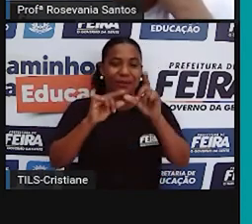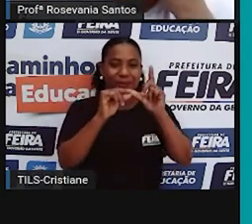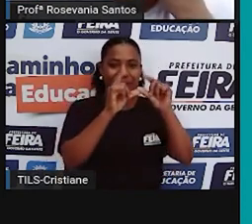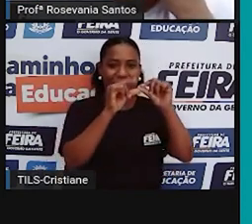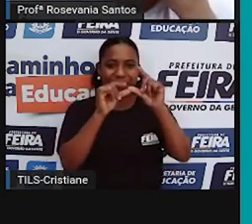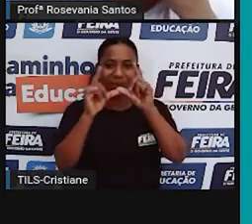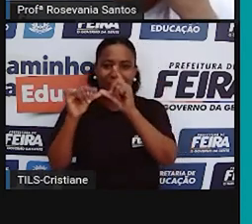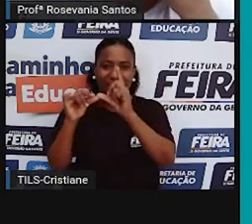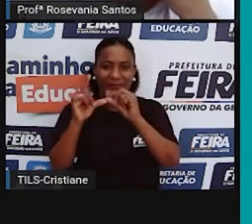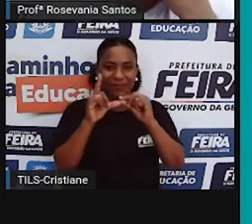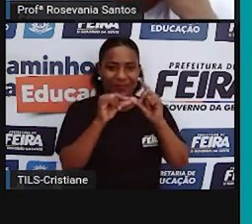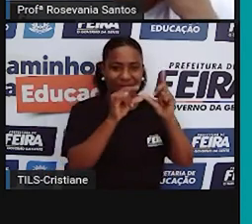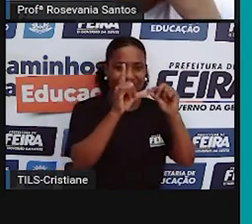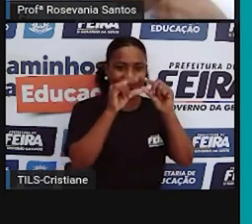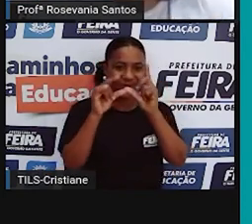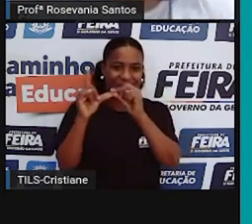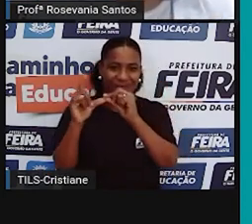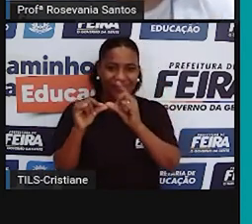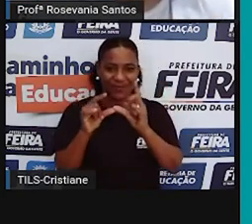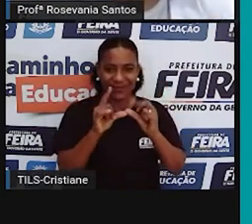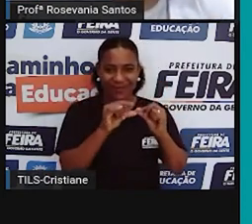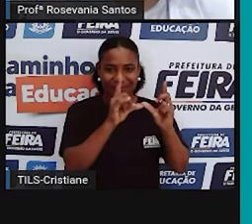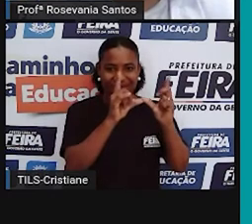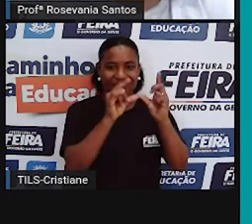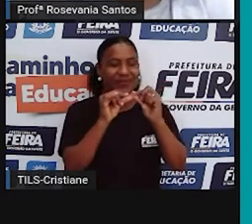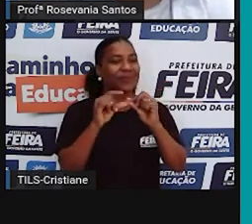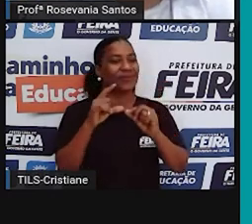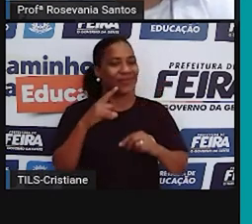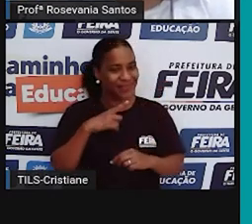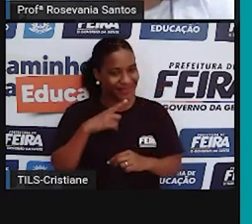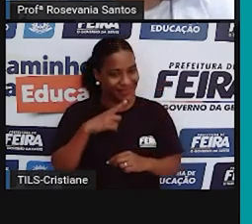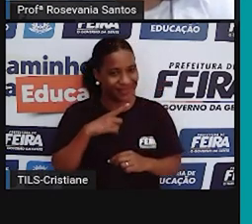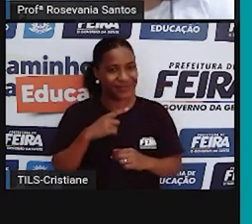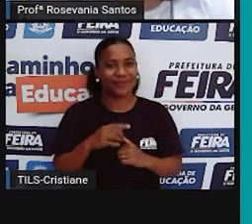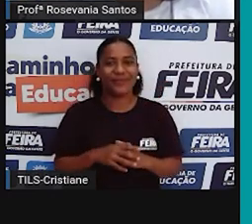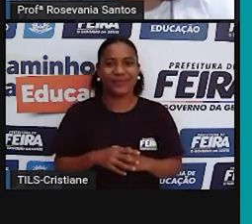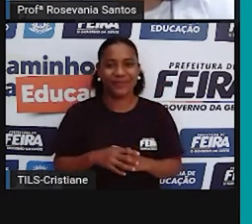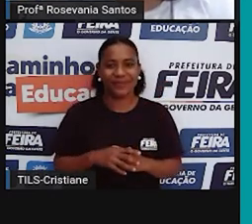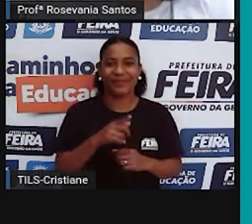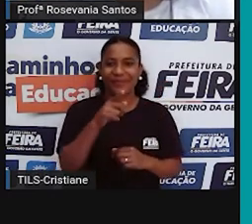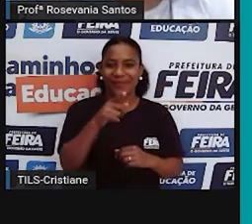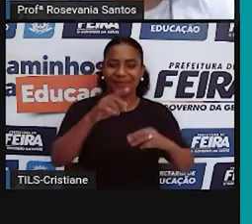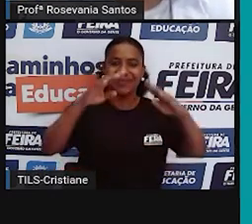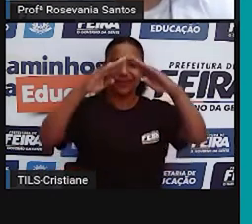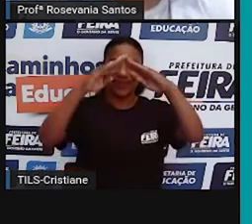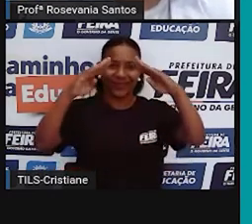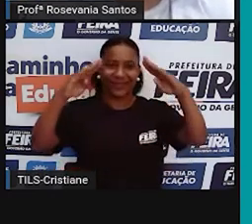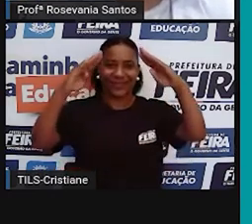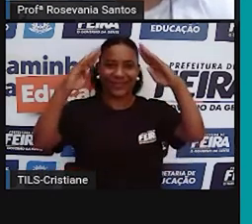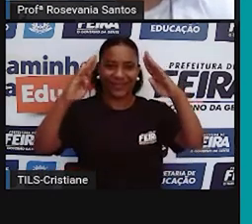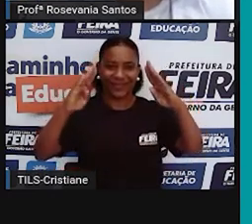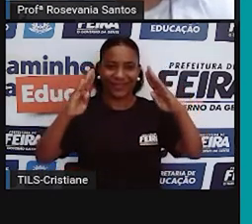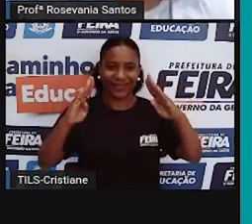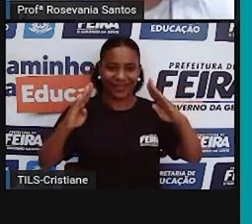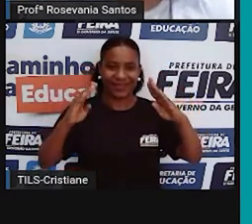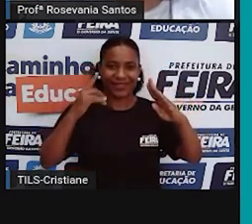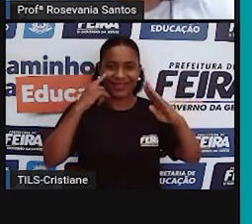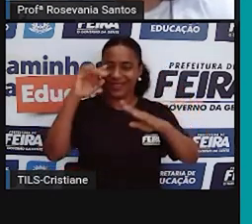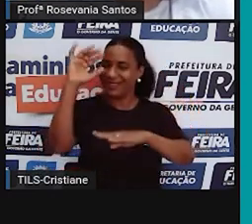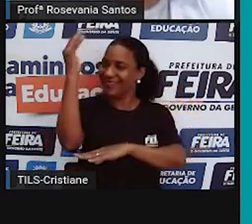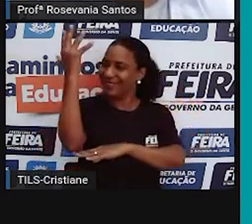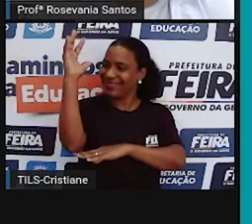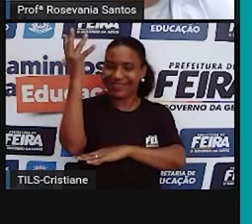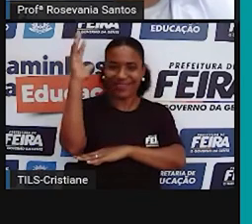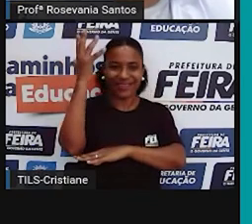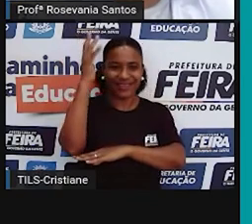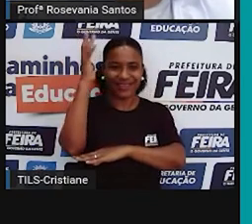feitas, parece da EVA, que ela também tem um pouquinho de textura aqui. E a outra boa e velha casinha, né, com seu jardim, até sua